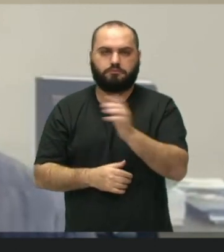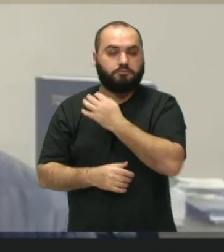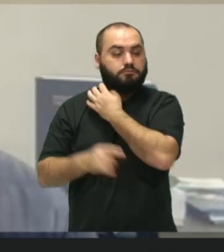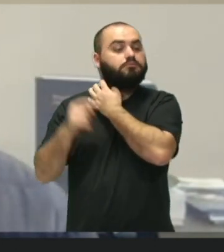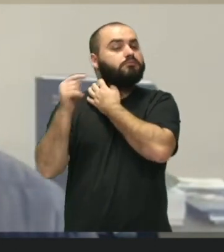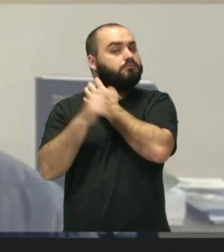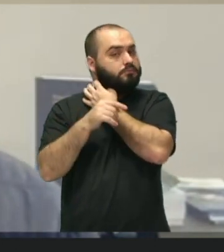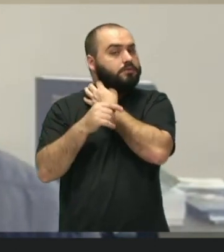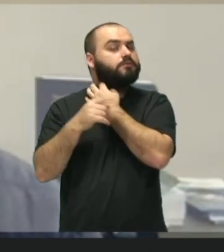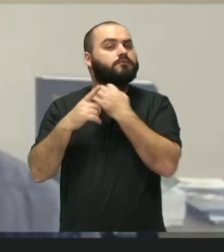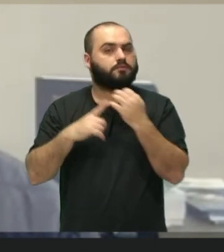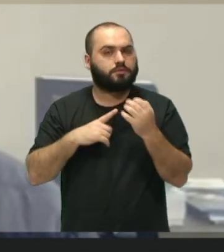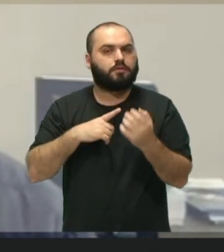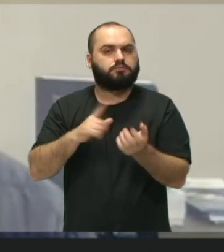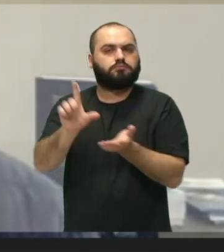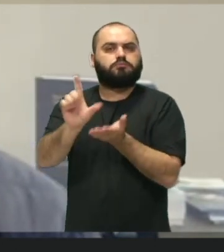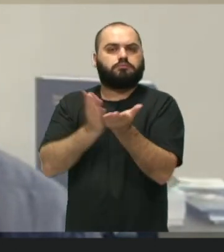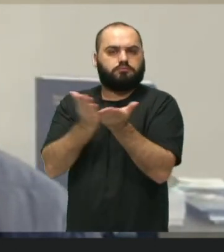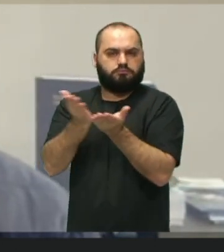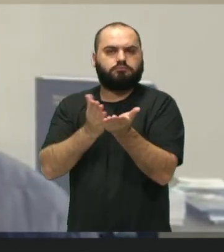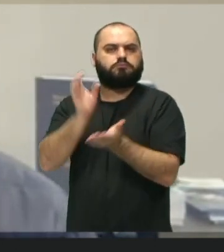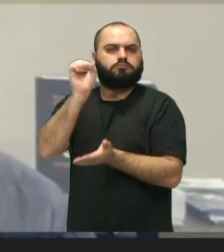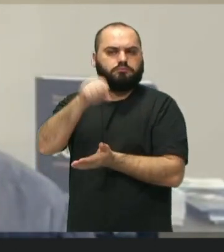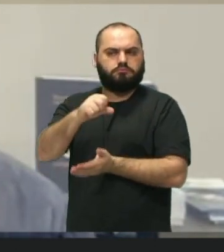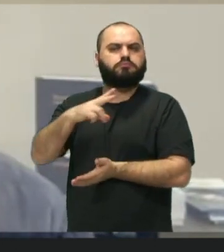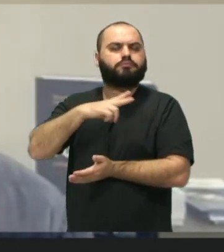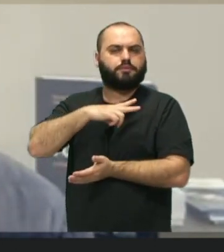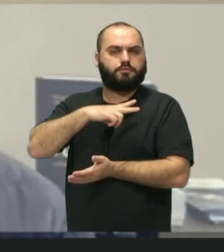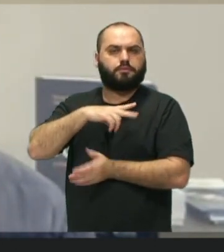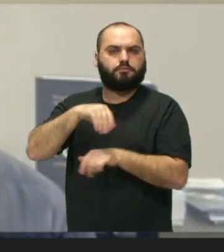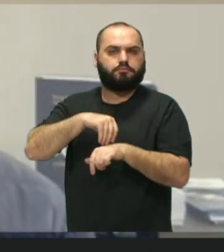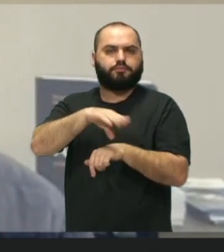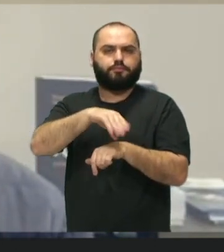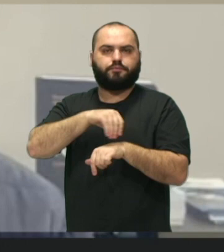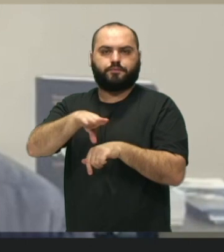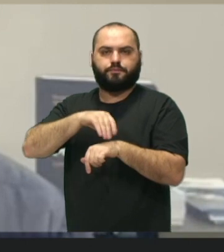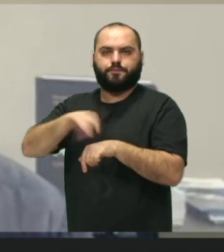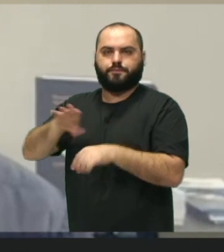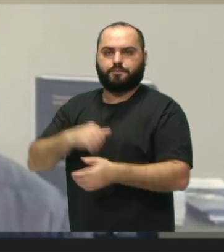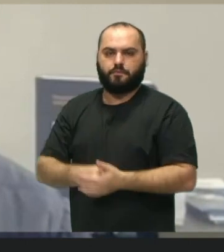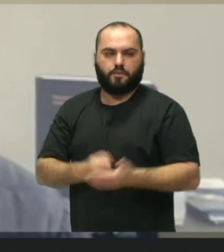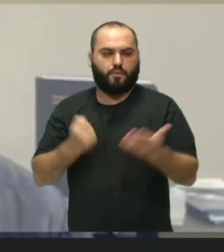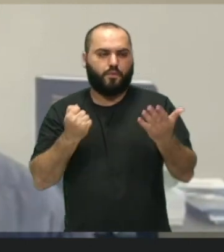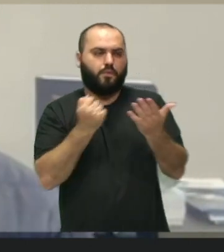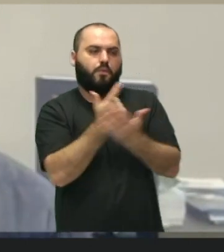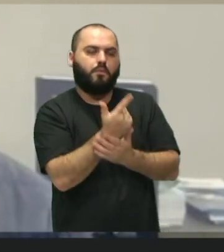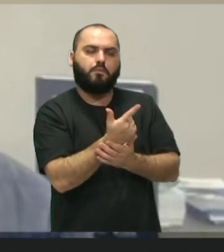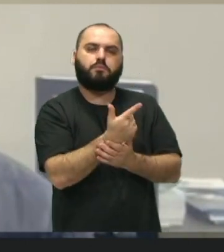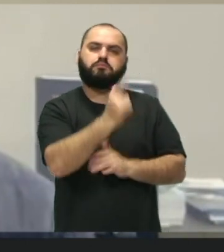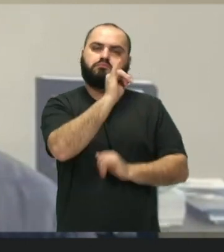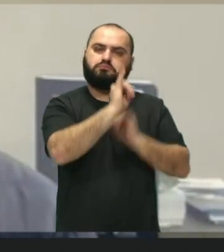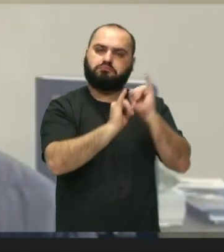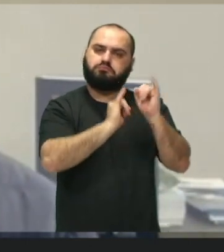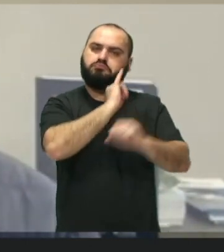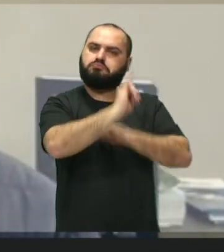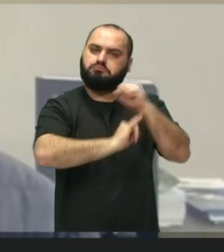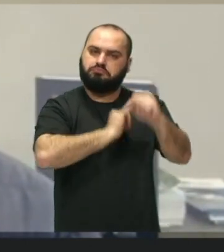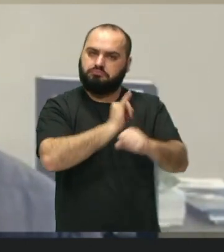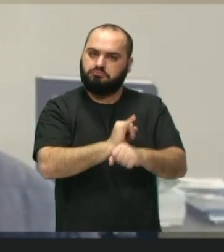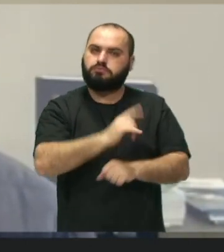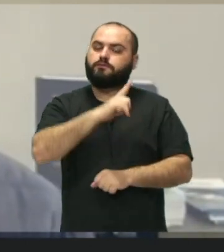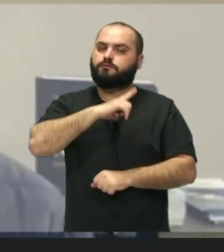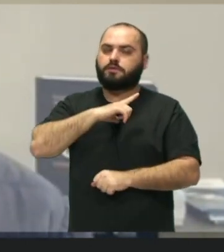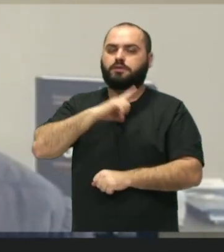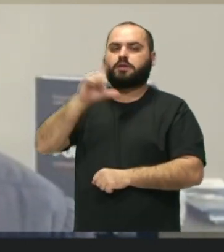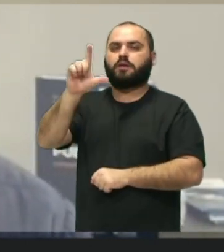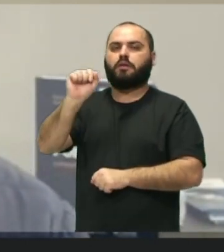estarão lançando um procedimento licitatório, mesmo que privado, estarão lançando suas compras através de um portal e haverá lance